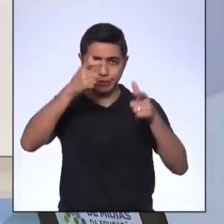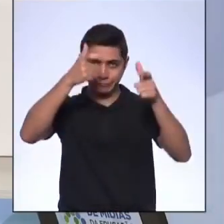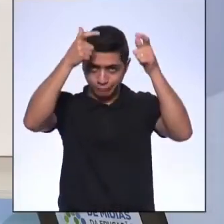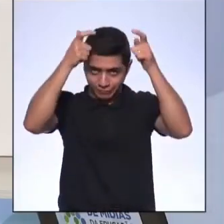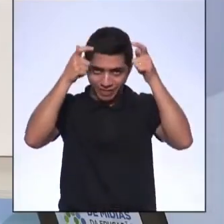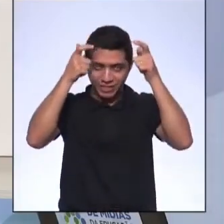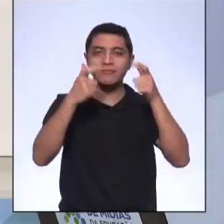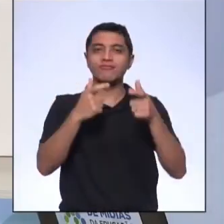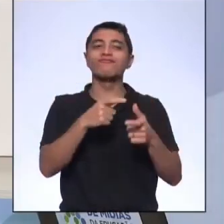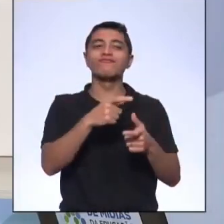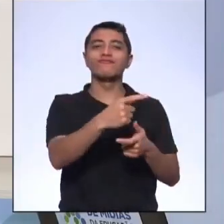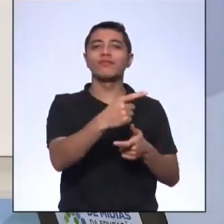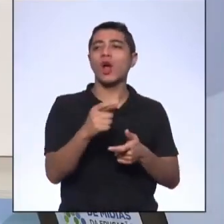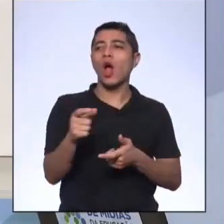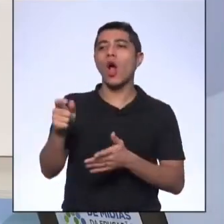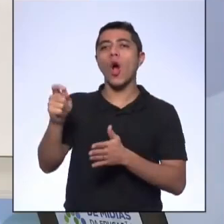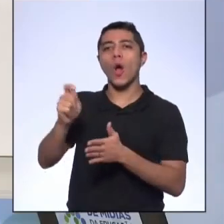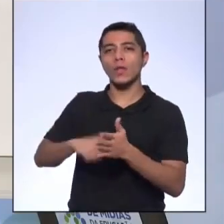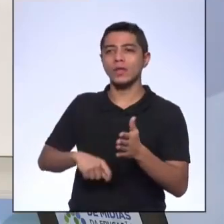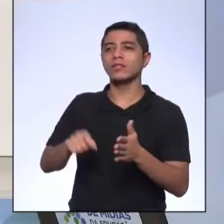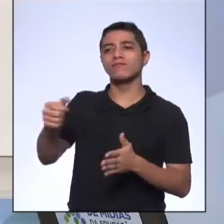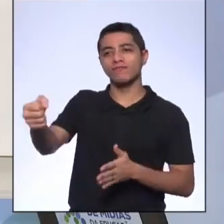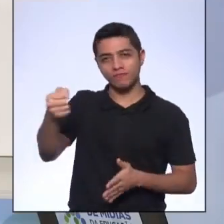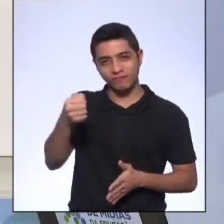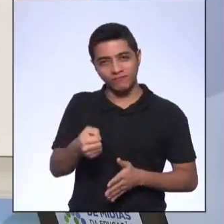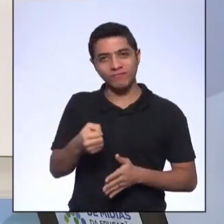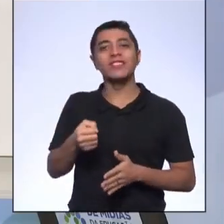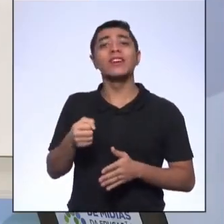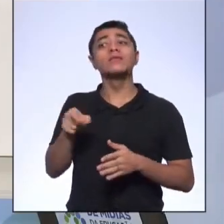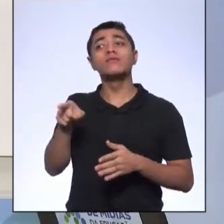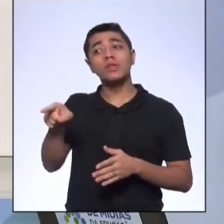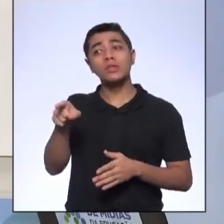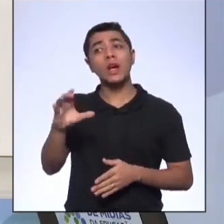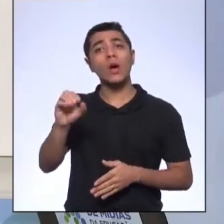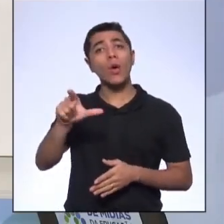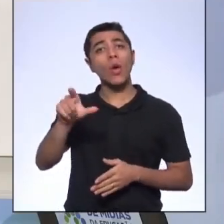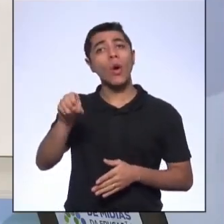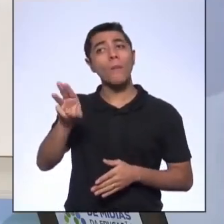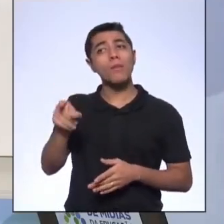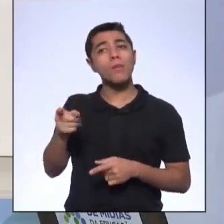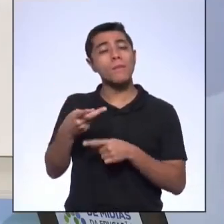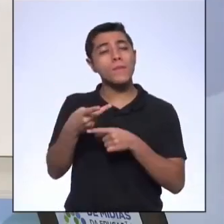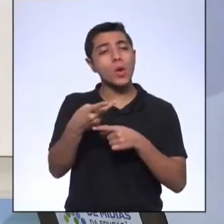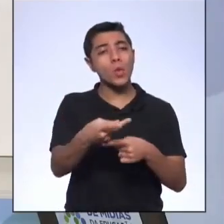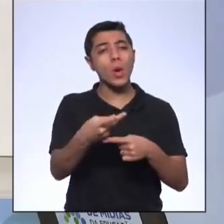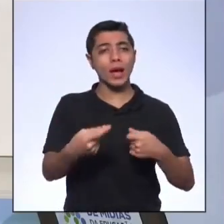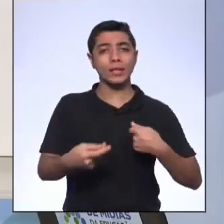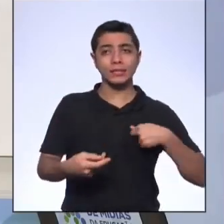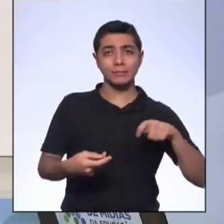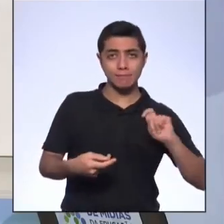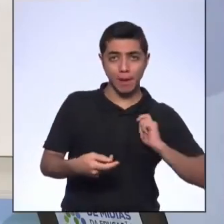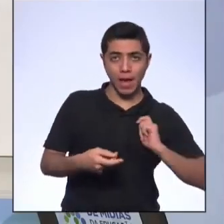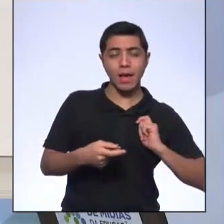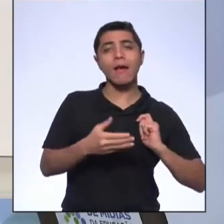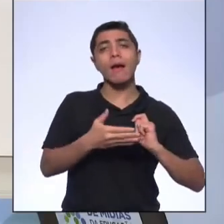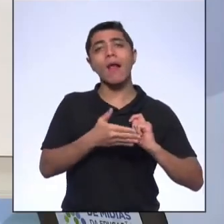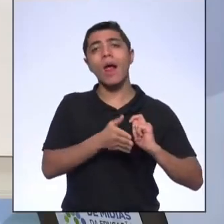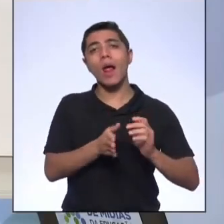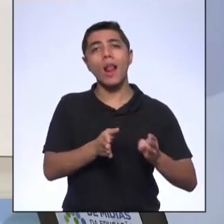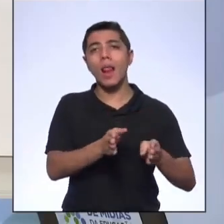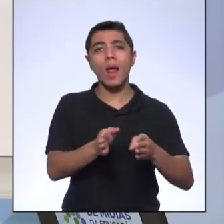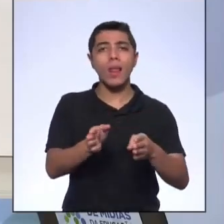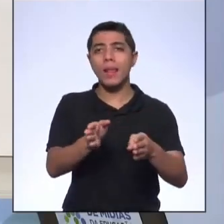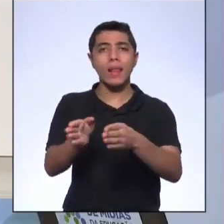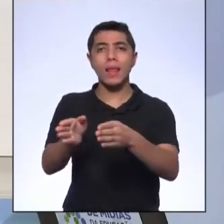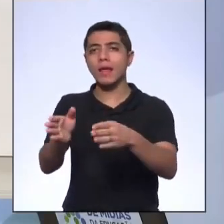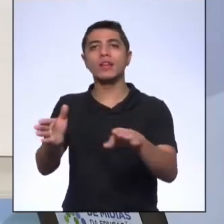justamente descobrir essa nova rota da Espanha até as Índias para se fazer aí o comércio das especiarias, né? E os